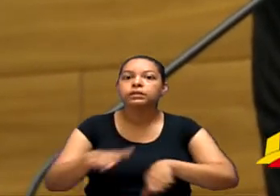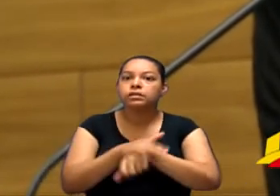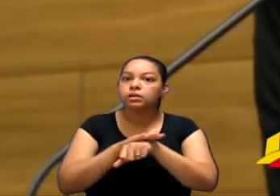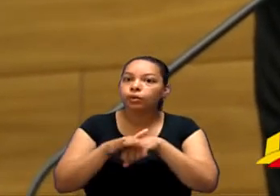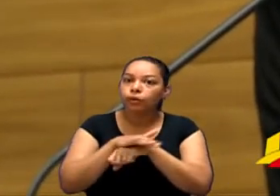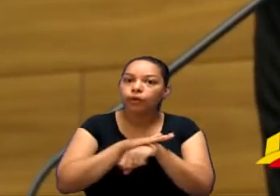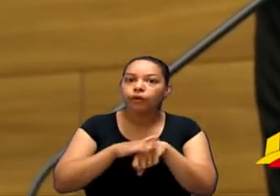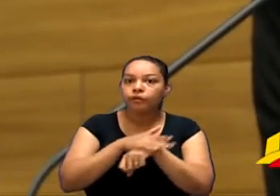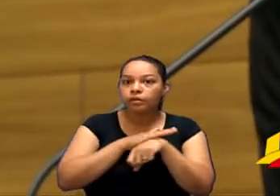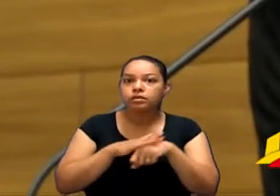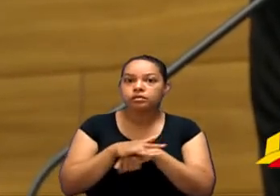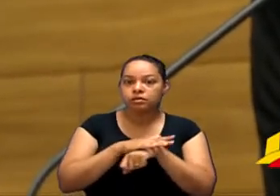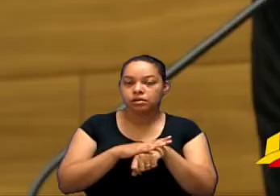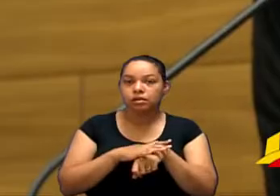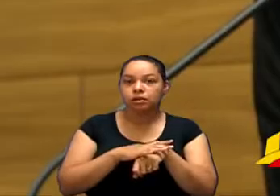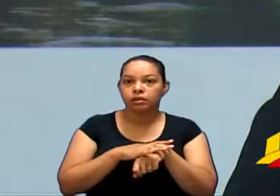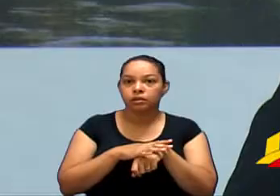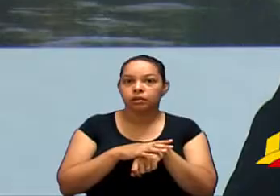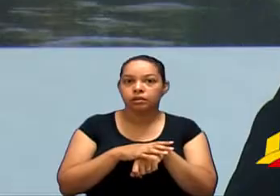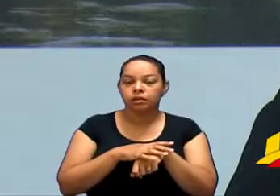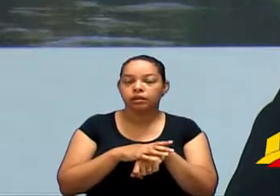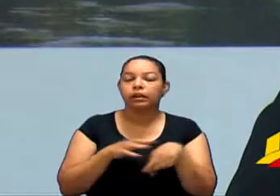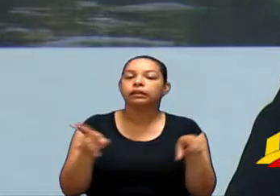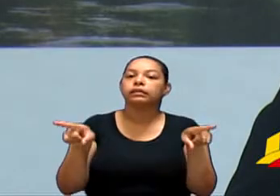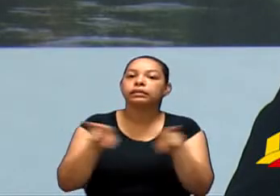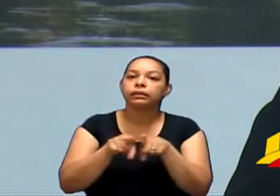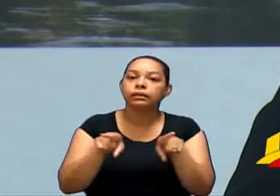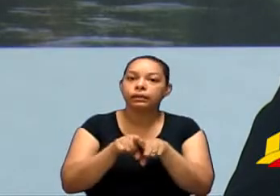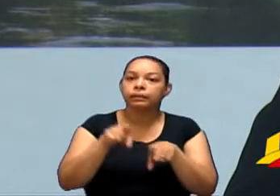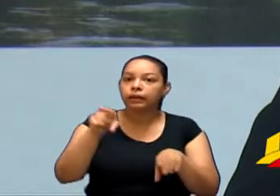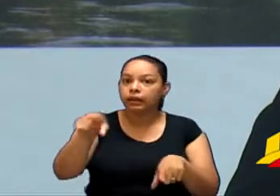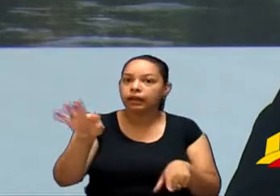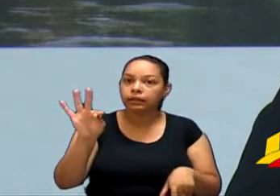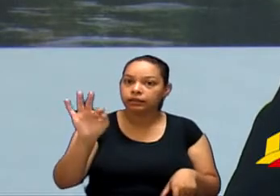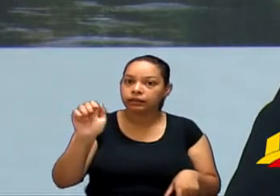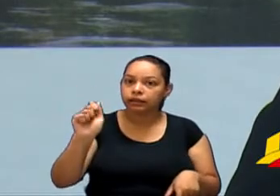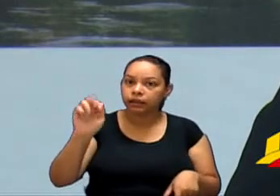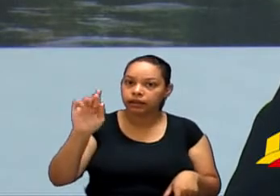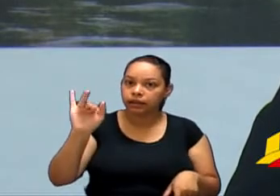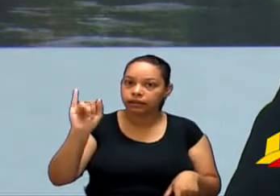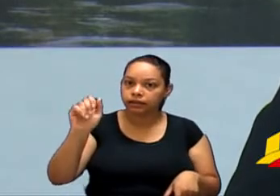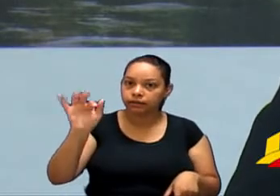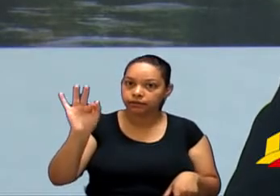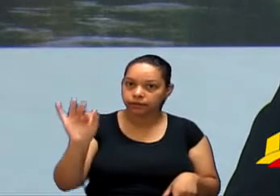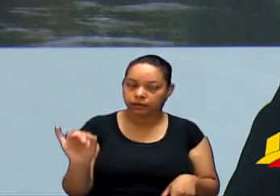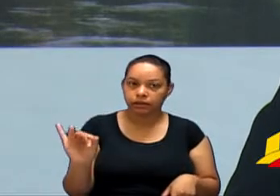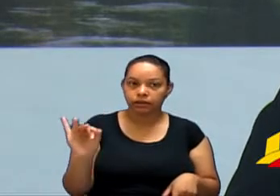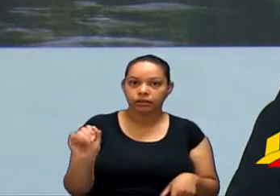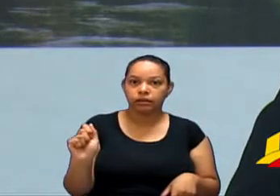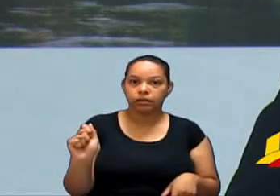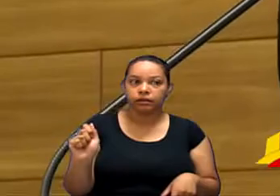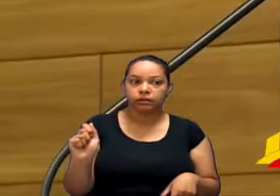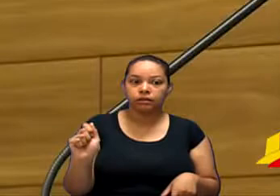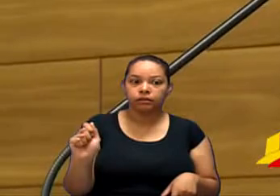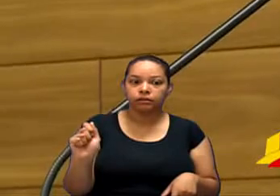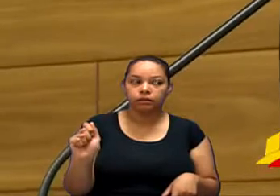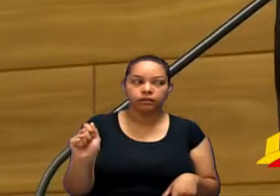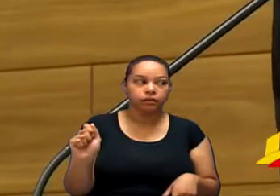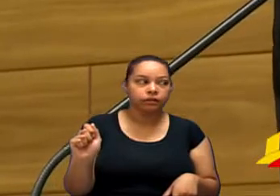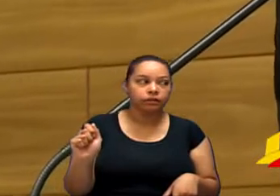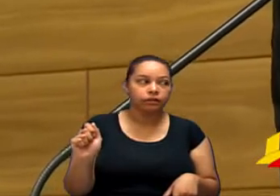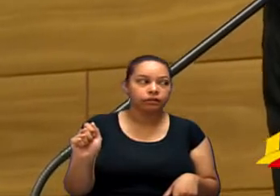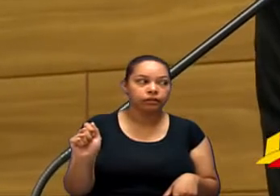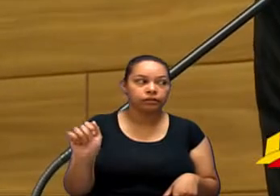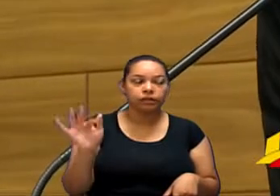o pessoal com o PT todo mundo sobre essa questão que o João falou da tarifa e de fato na legislação qualquer taxa que você coloca é